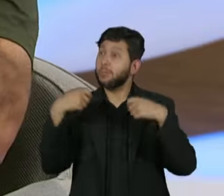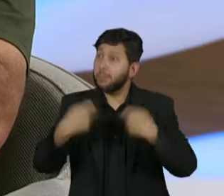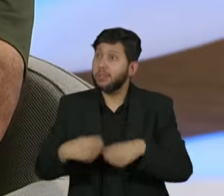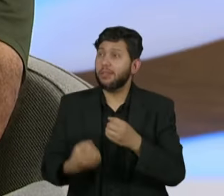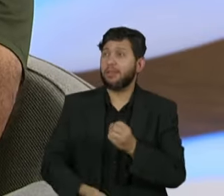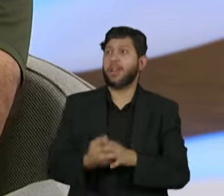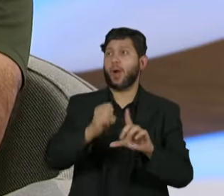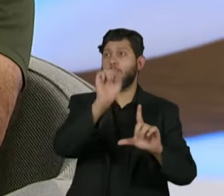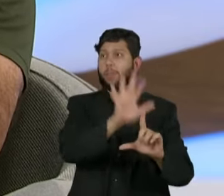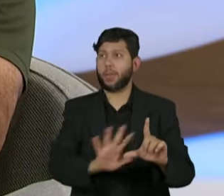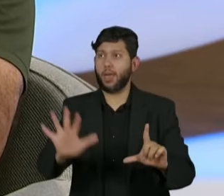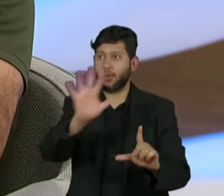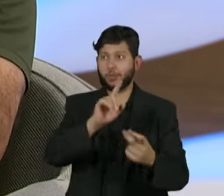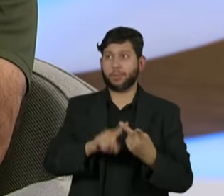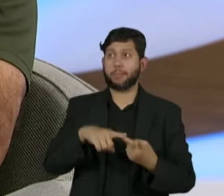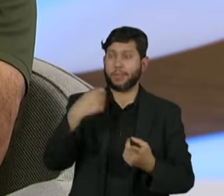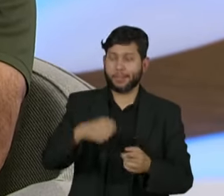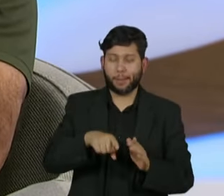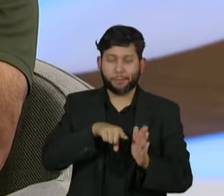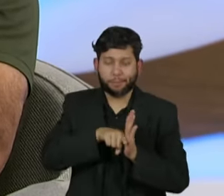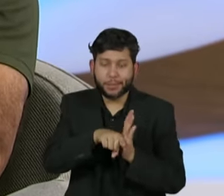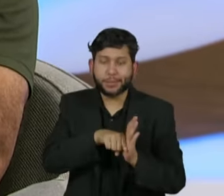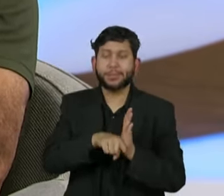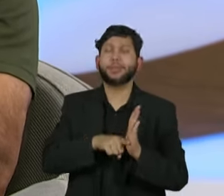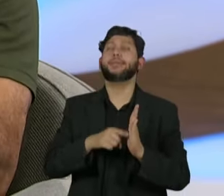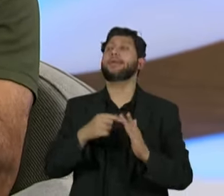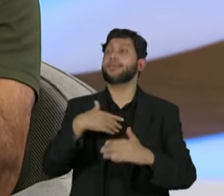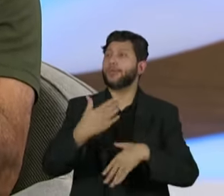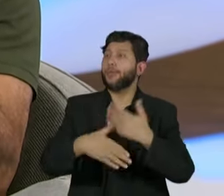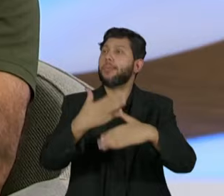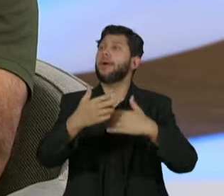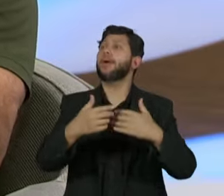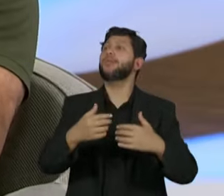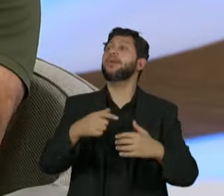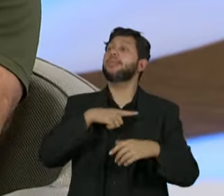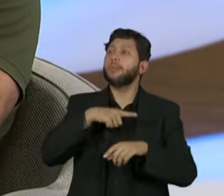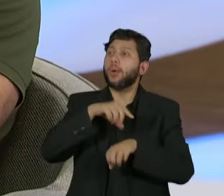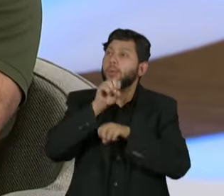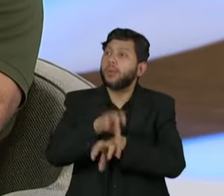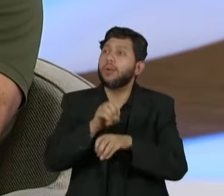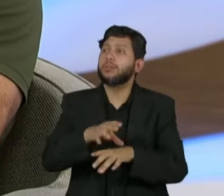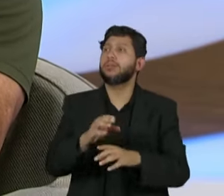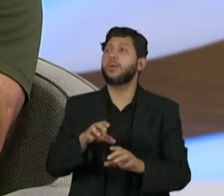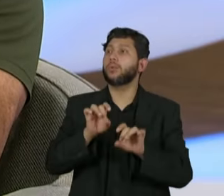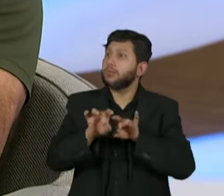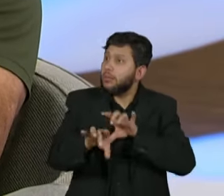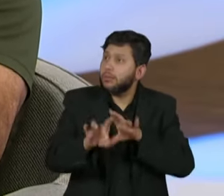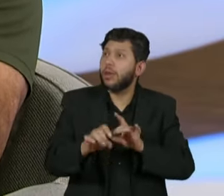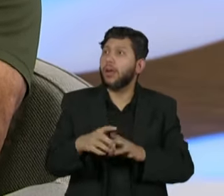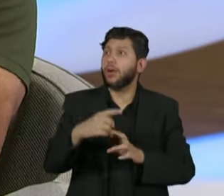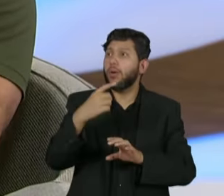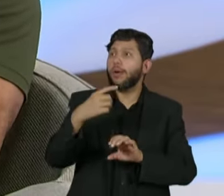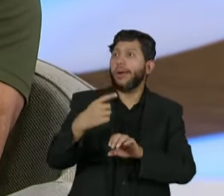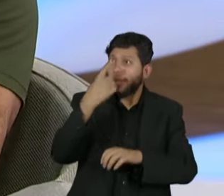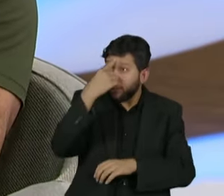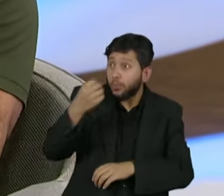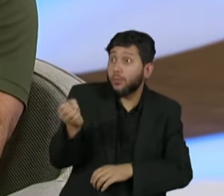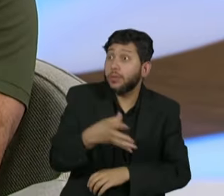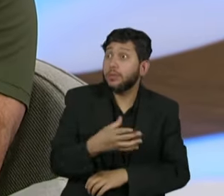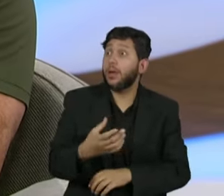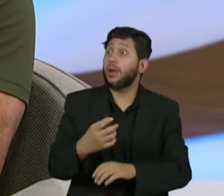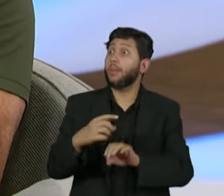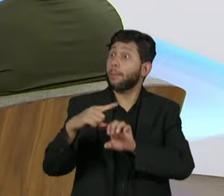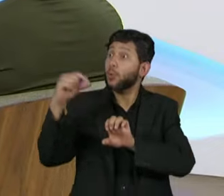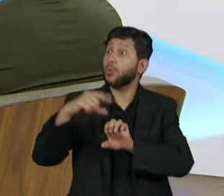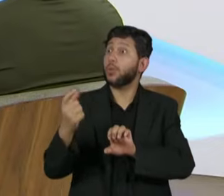que é de pesquisa desenvolvimento de Educação de Educação no nível técnico de inovação de empreendedorismo para gente falar em